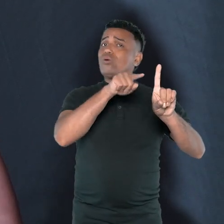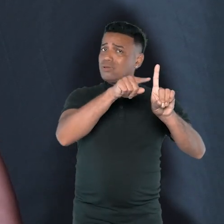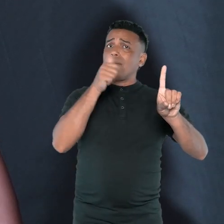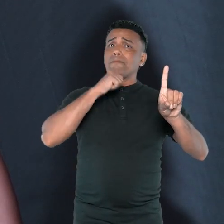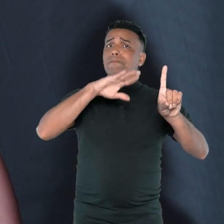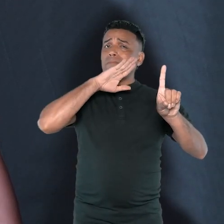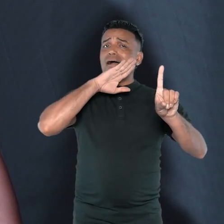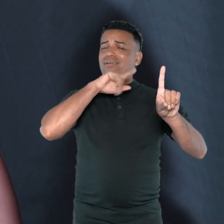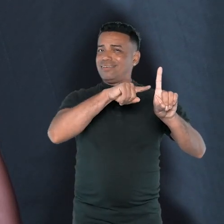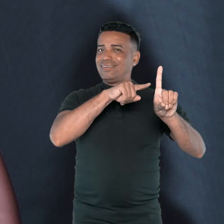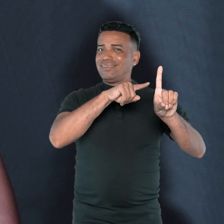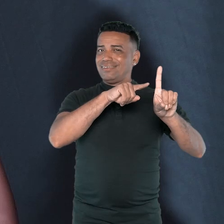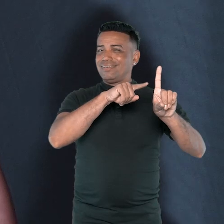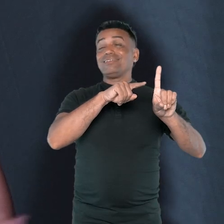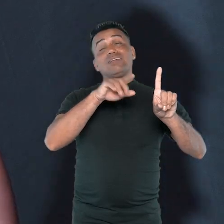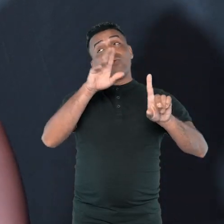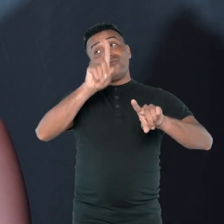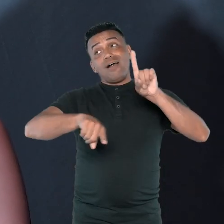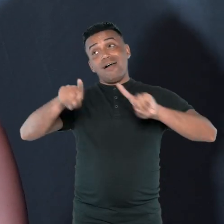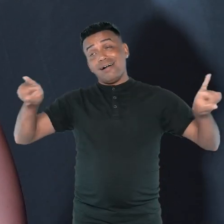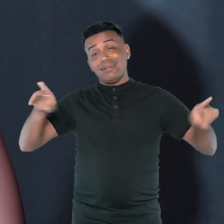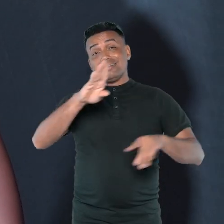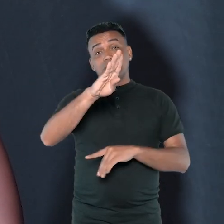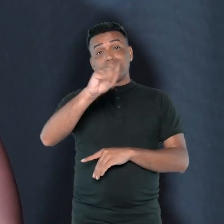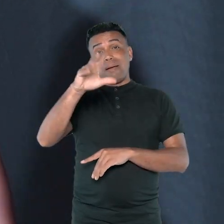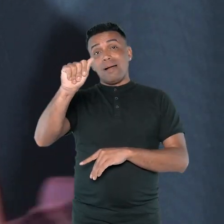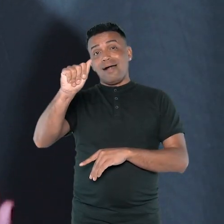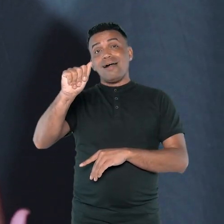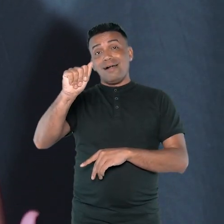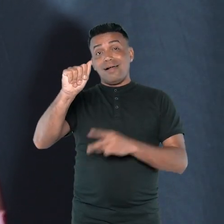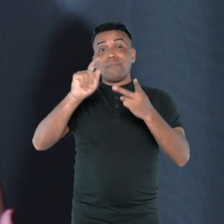mãe. É por isso que também nós temos várias babás e, mesmo assim, nós também